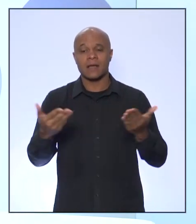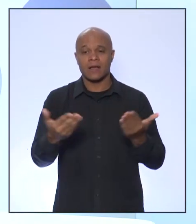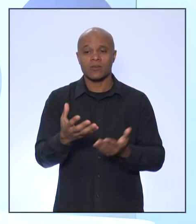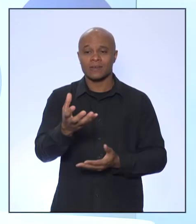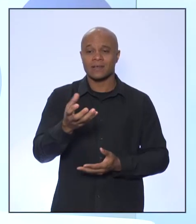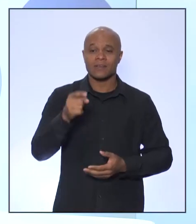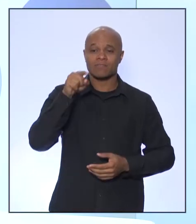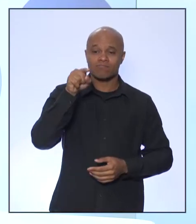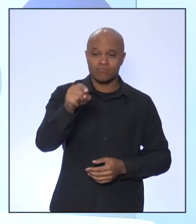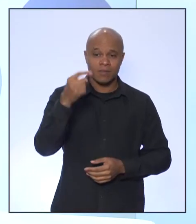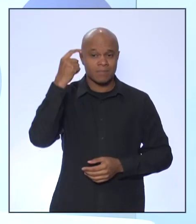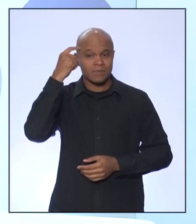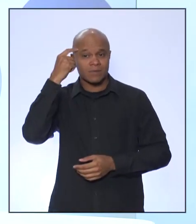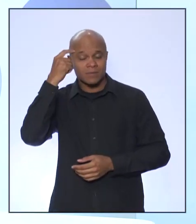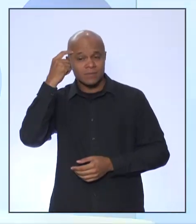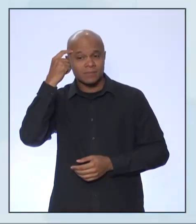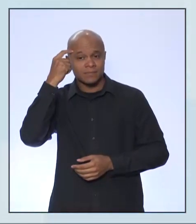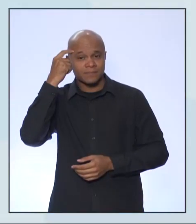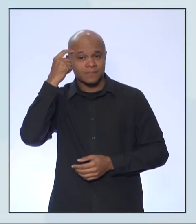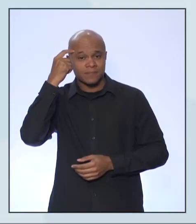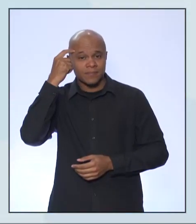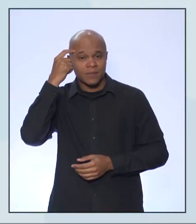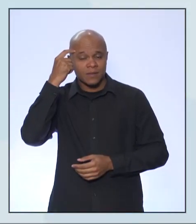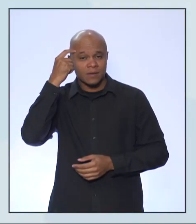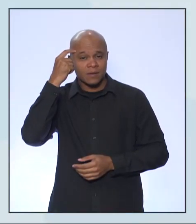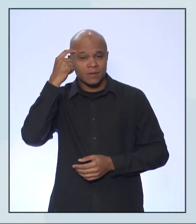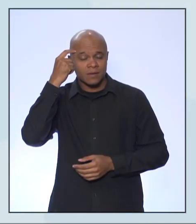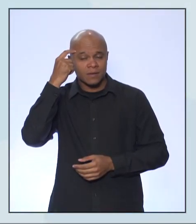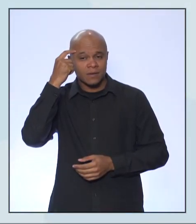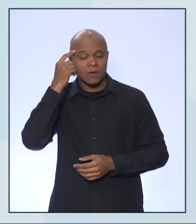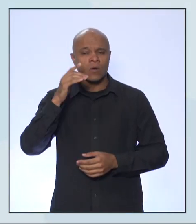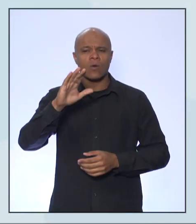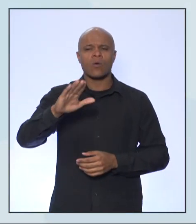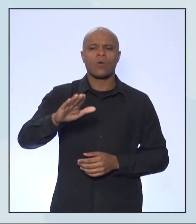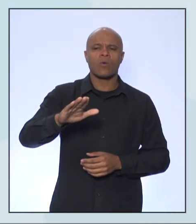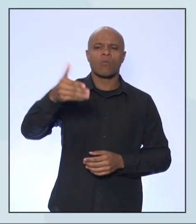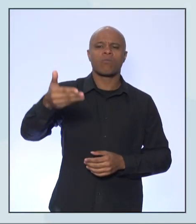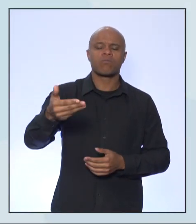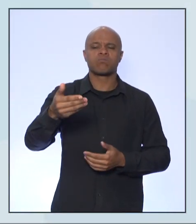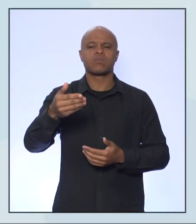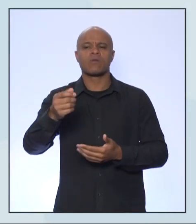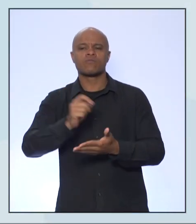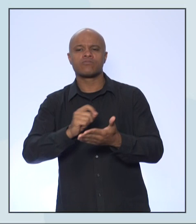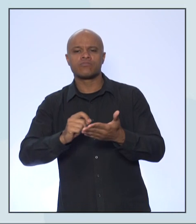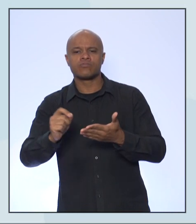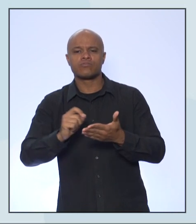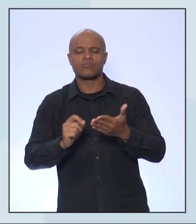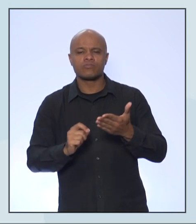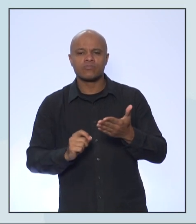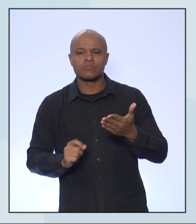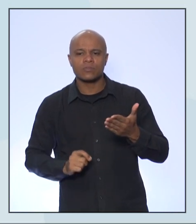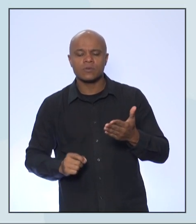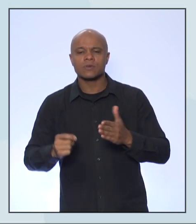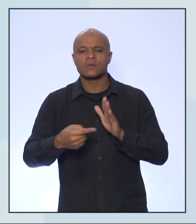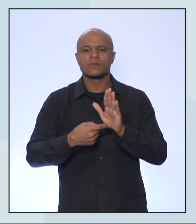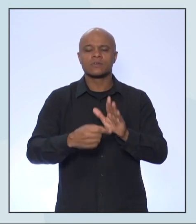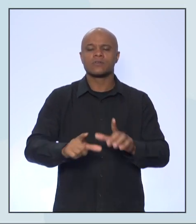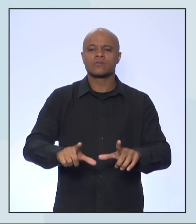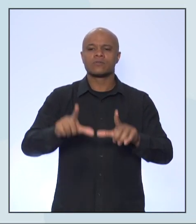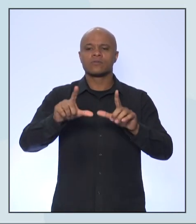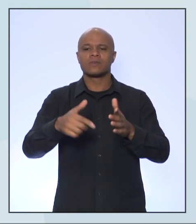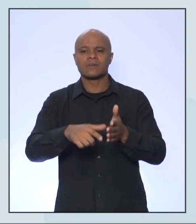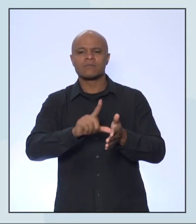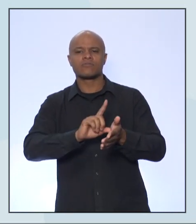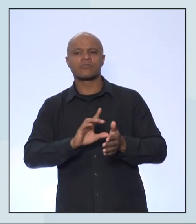refletirem aqui, ó. Em qual contexto histórico foi escrito os termos constitucionais apresentados no slide